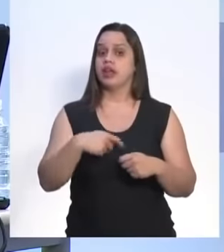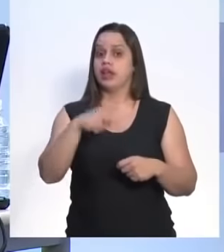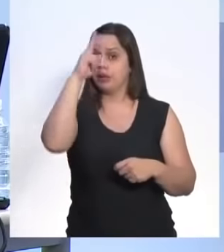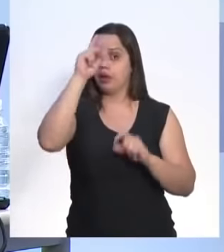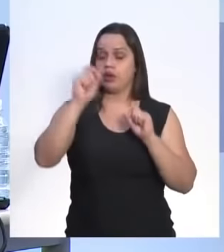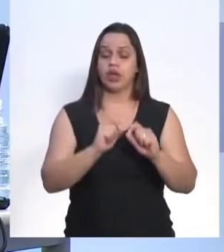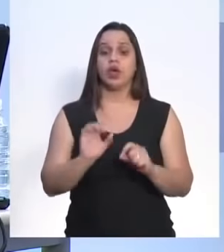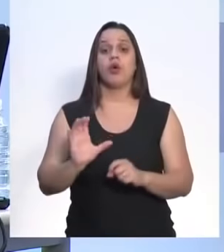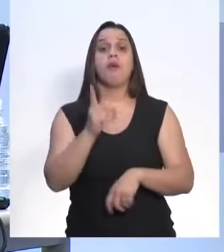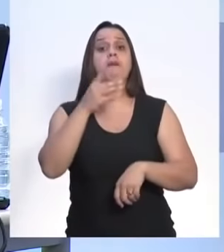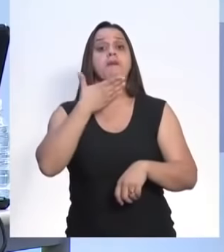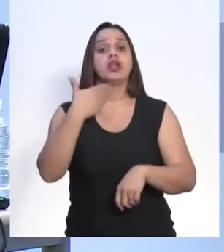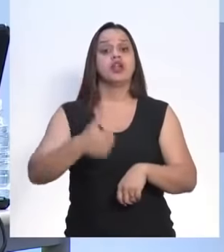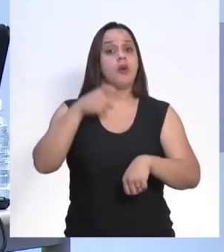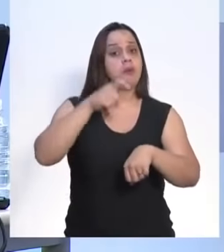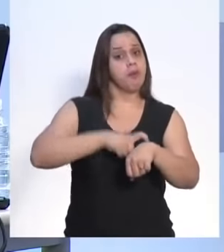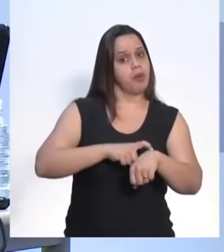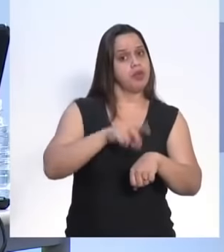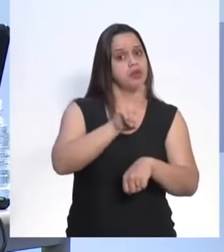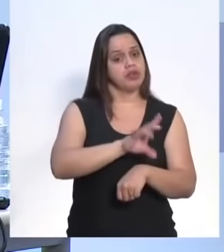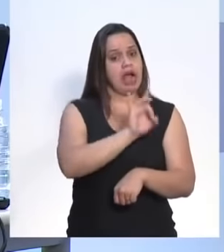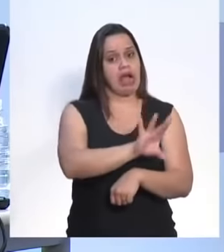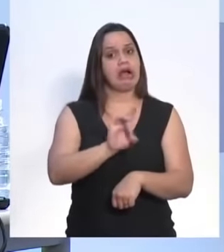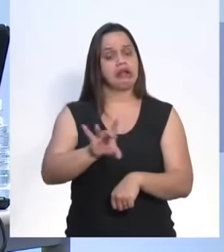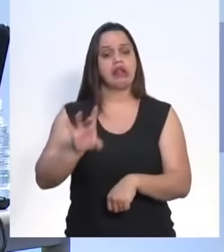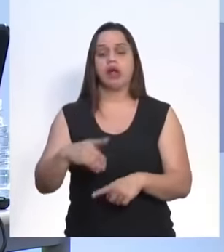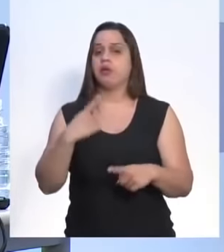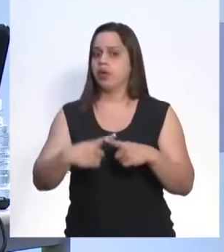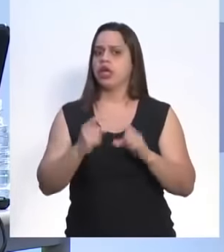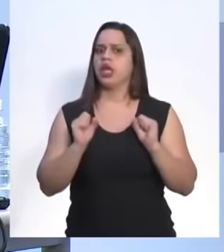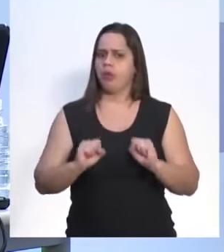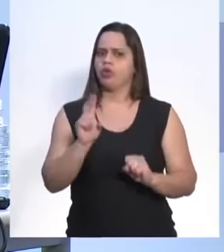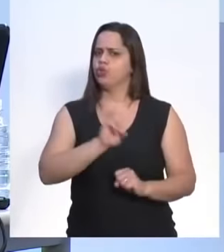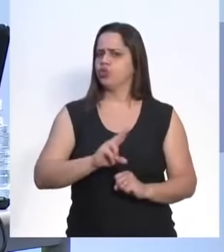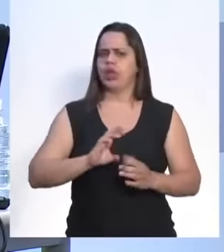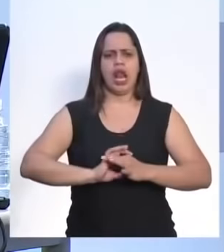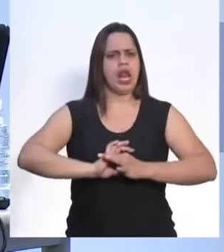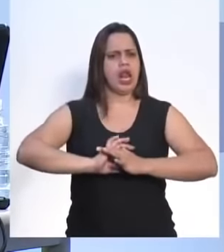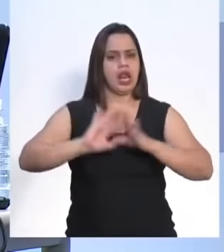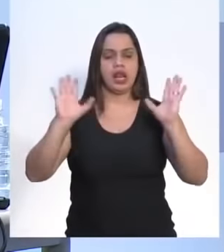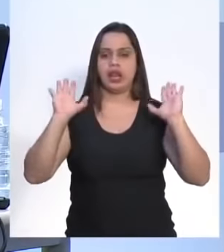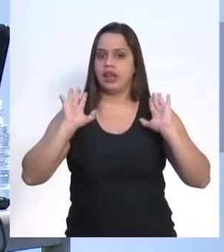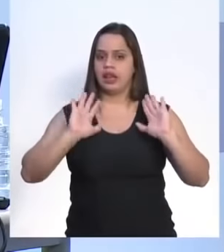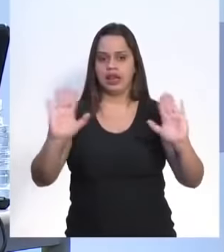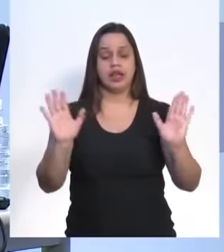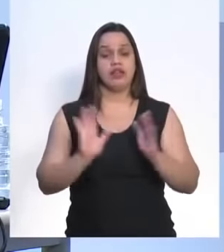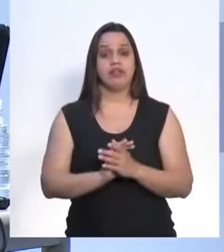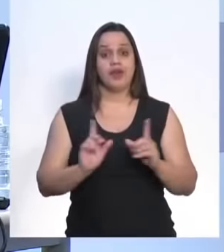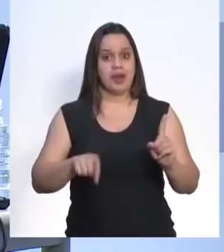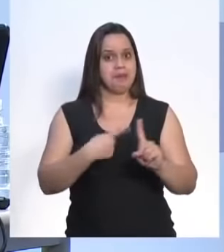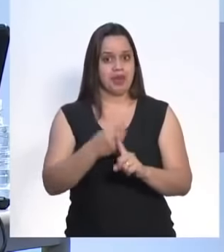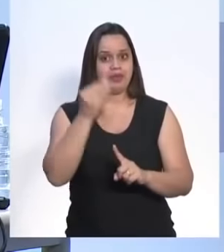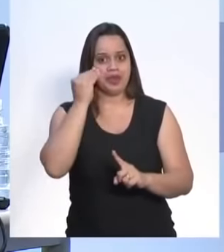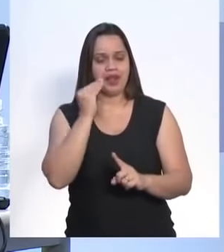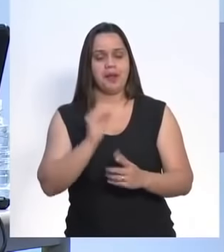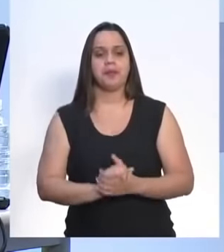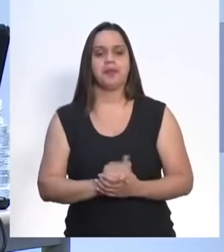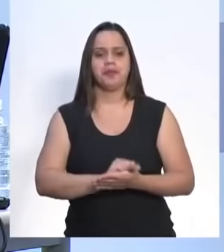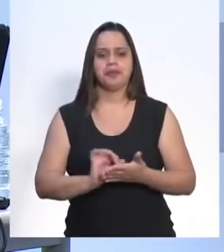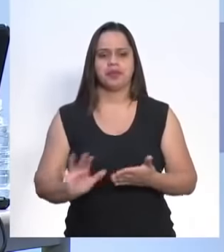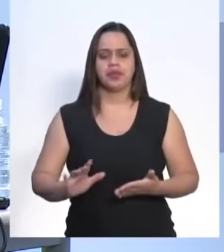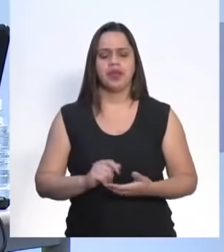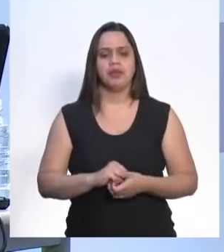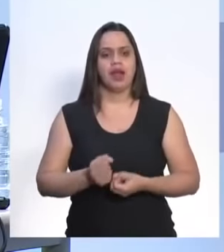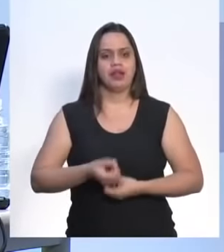para eu utilizar cada uma? Porque eu posso utilizar livremente aí. Aí, vamos tentar fazer mais um aqui. Tem mais um